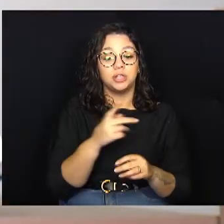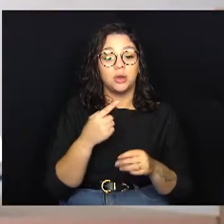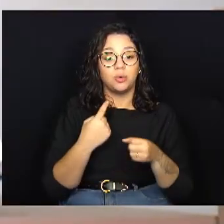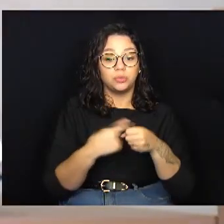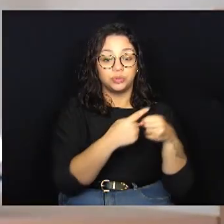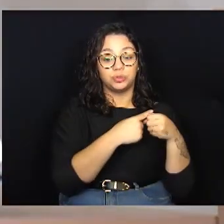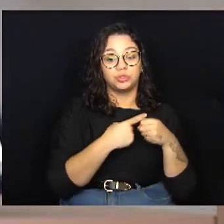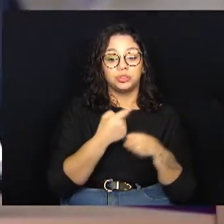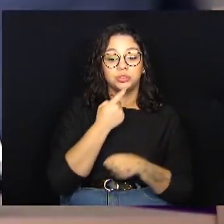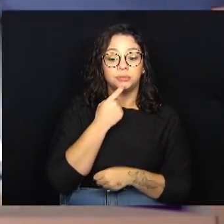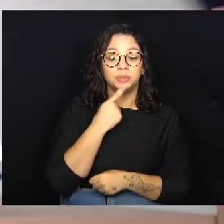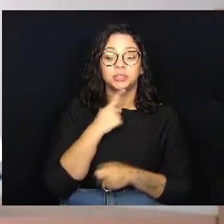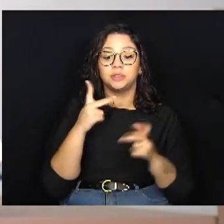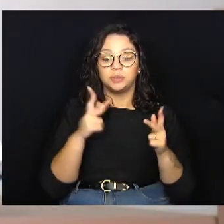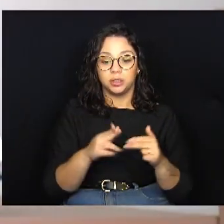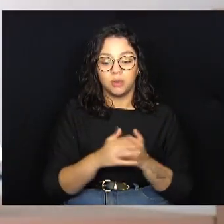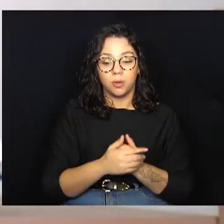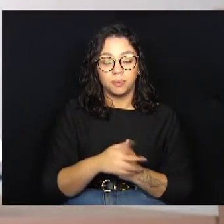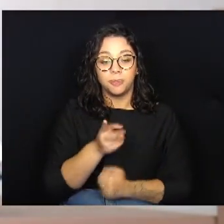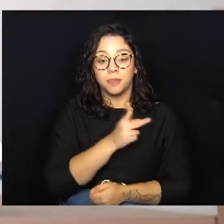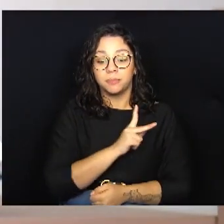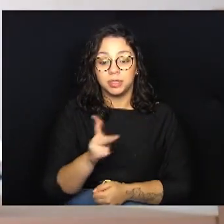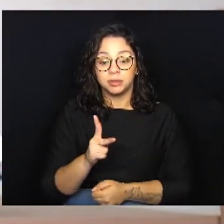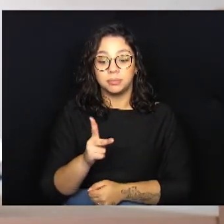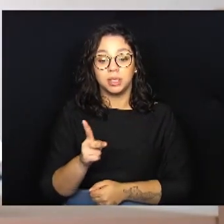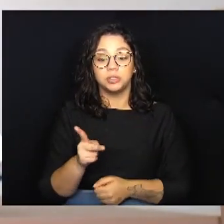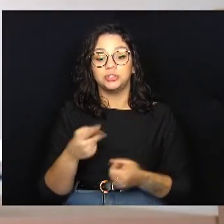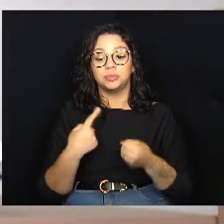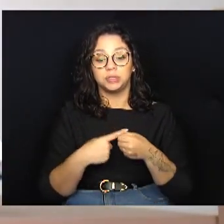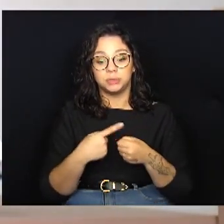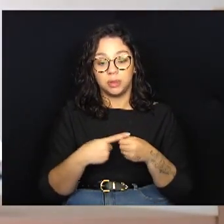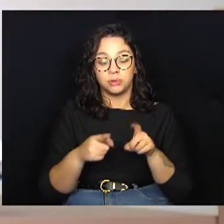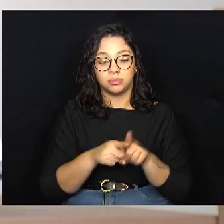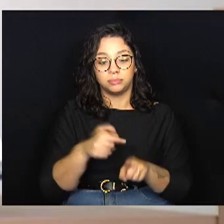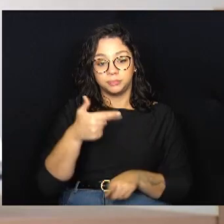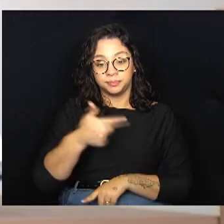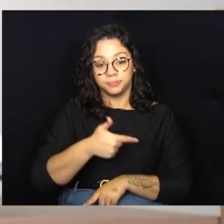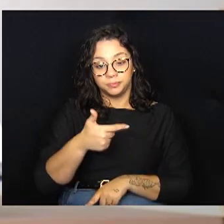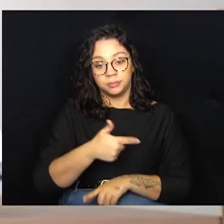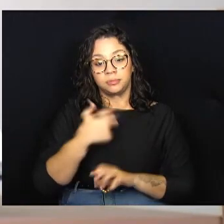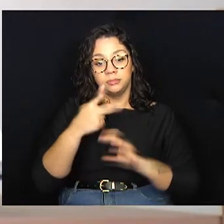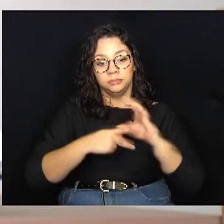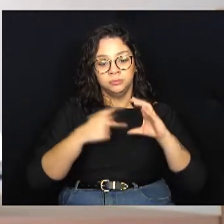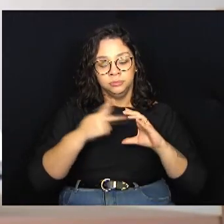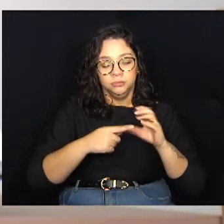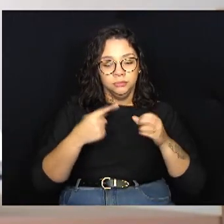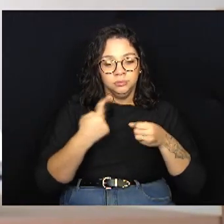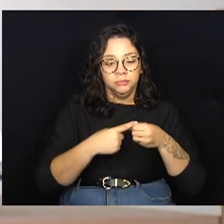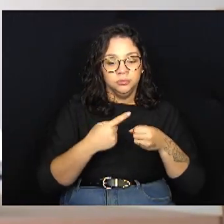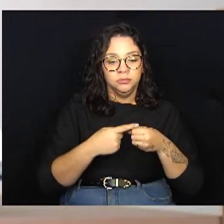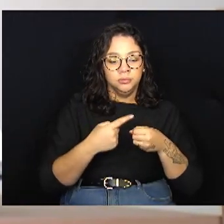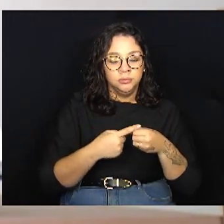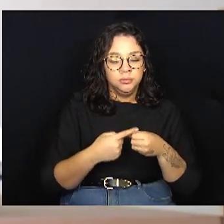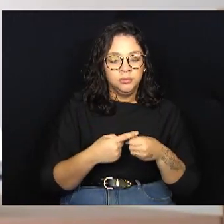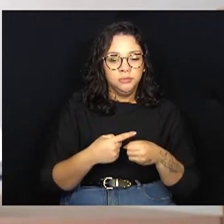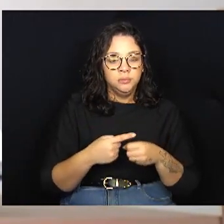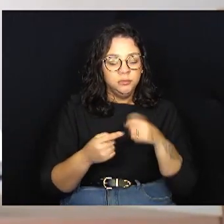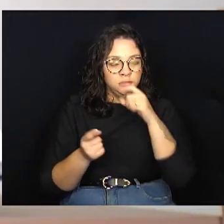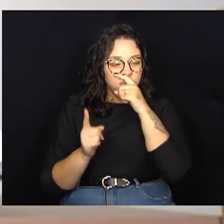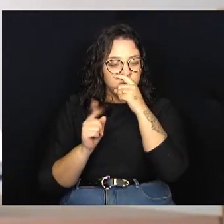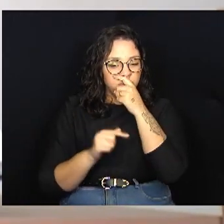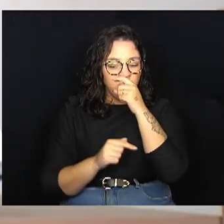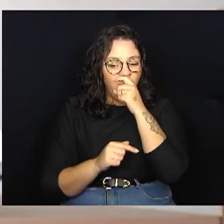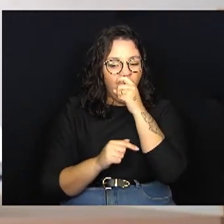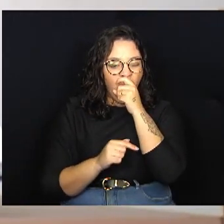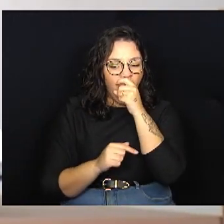O presidente da Câmara Municipal de Campinas e vice-presidente do Parlamento Metropolitano considera preocupante